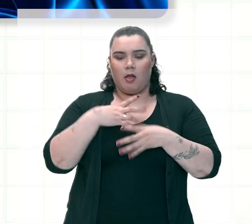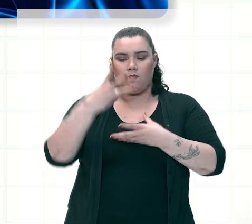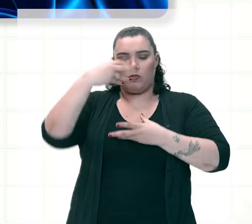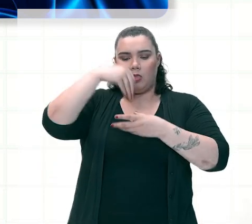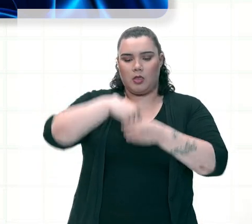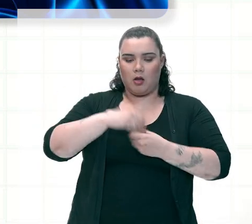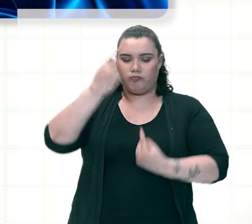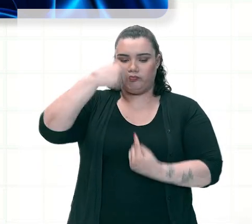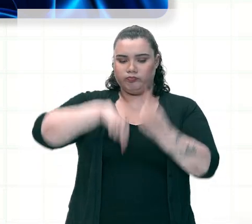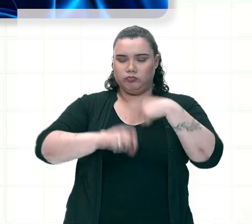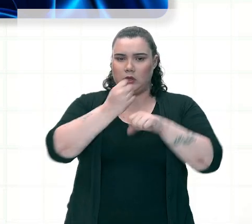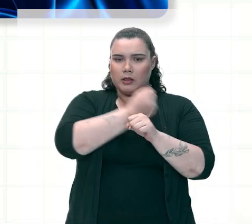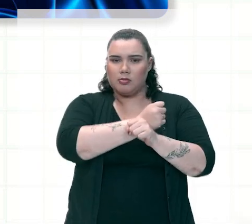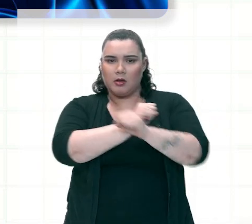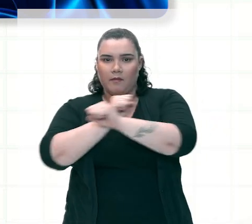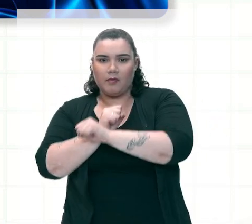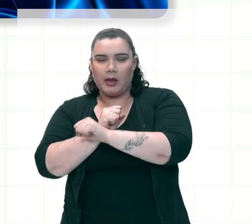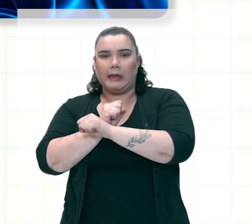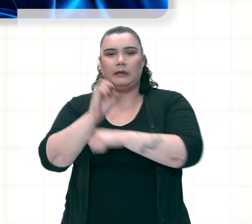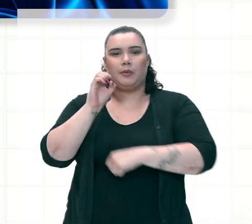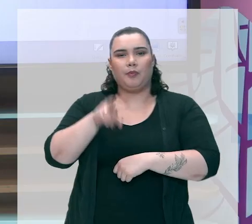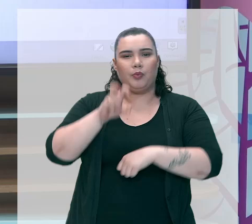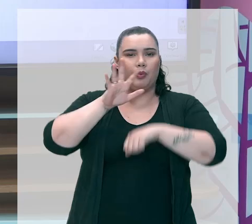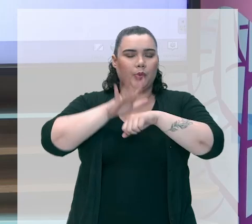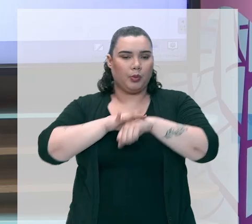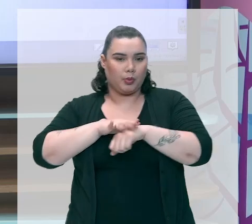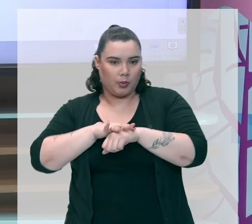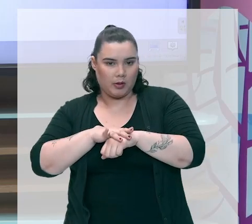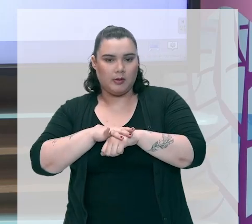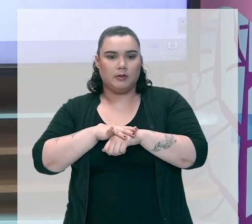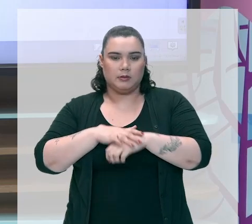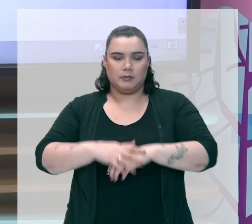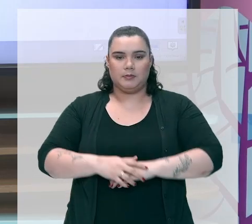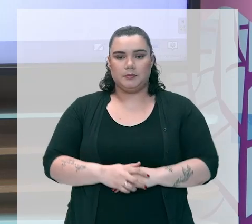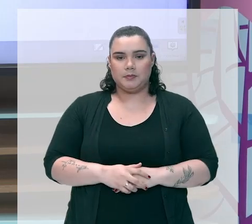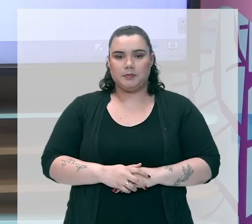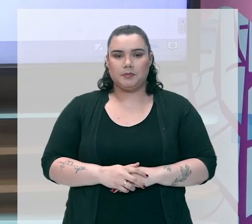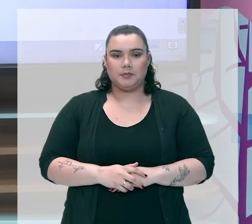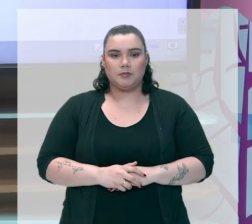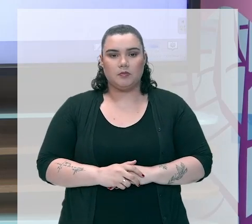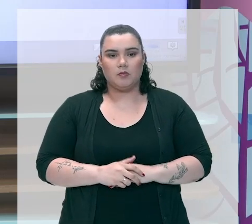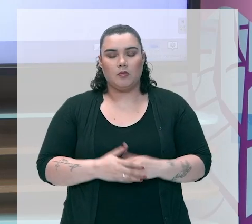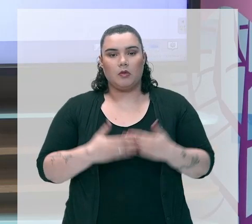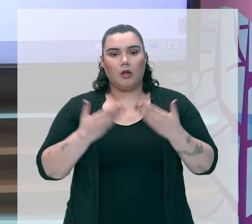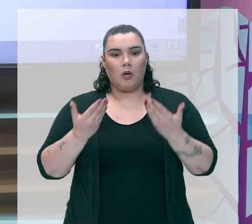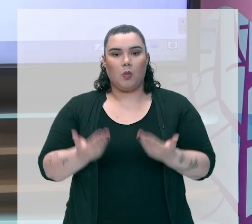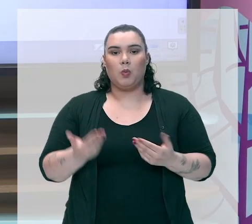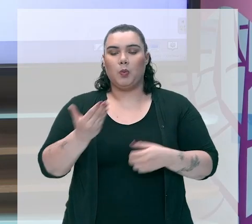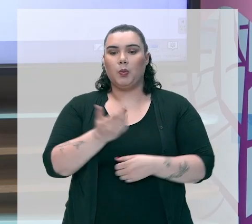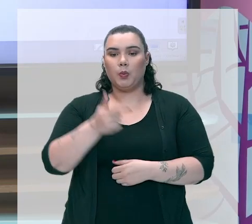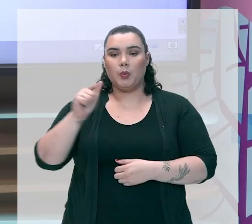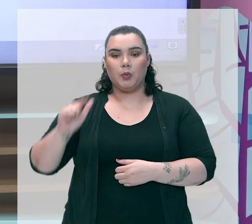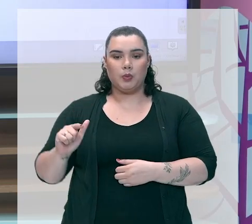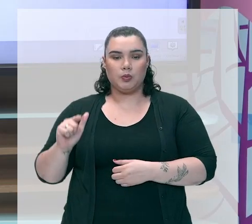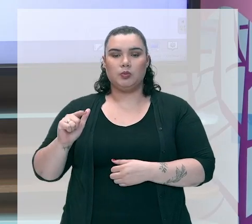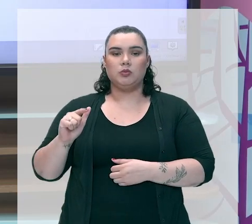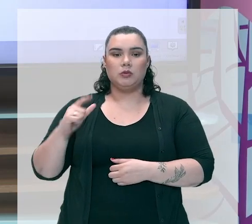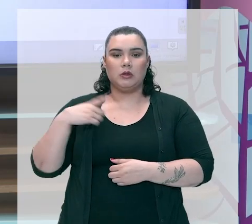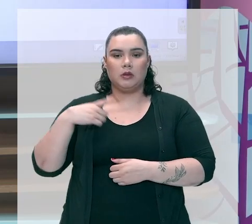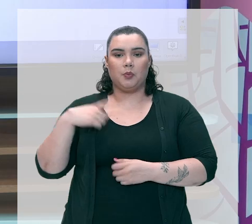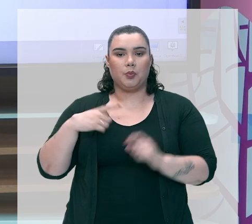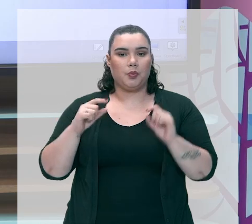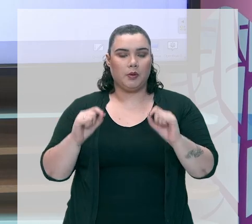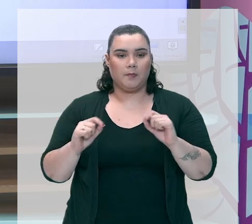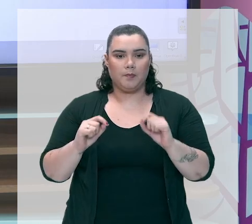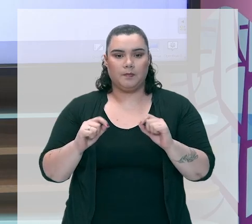desses indivíduos recém-nascidos. Então nessa área aí nós vamos ter o timo. E ali próximo ao timo, um pouquinho